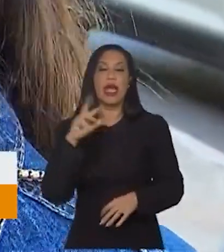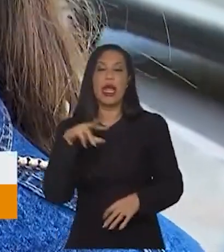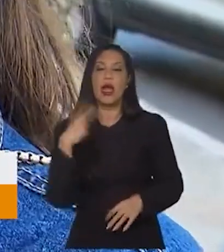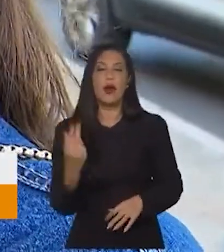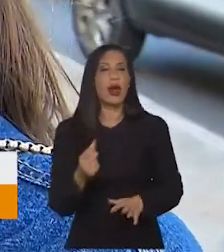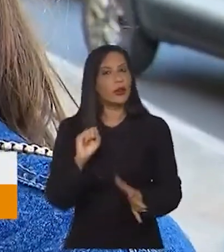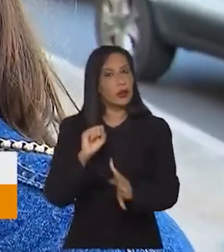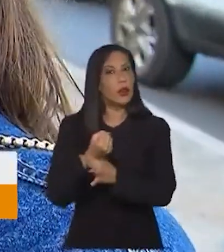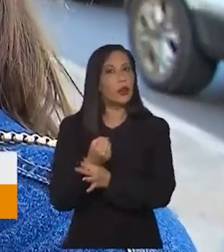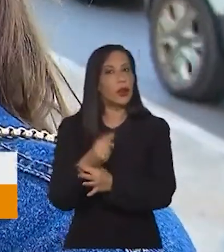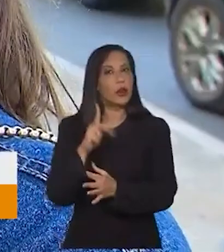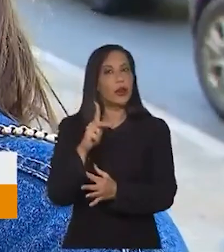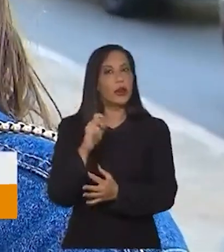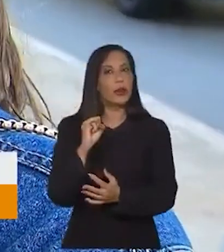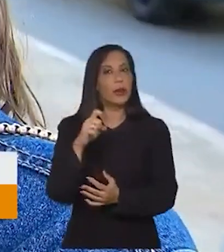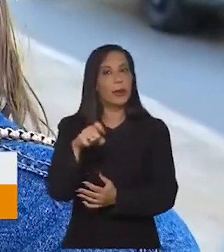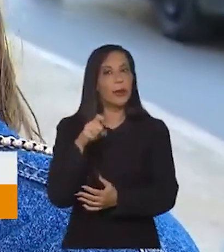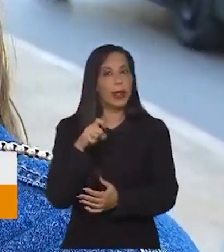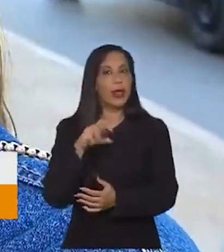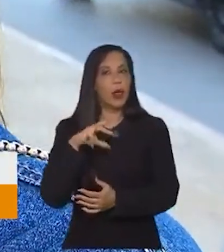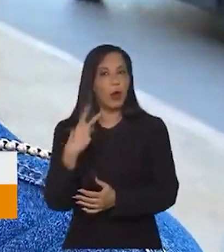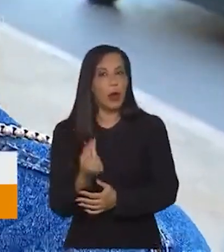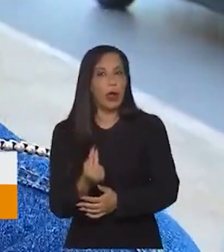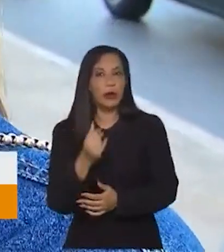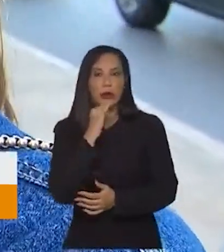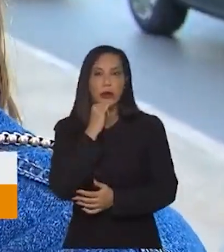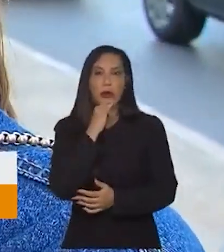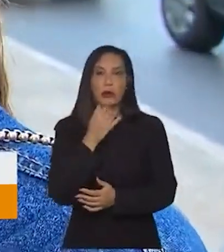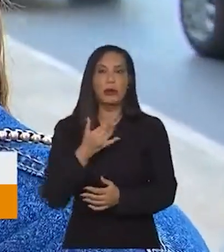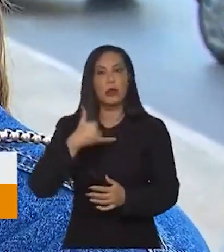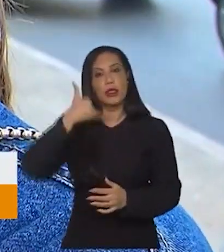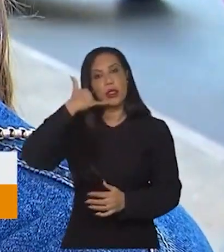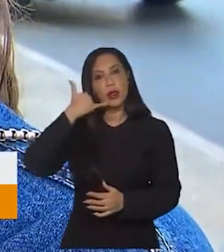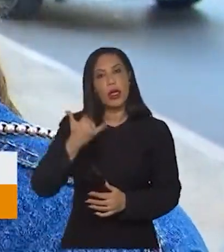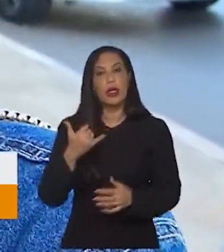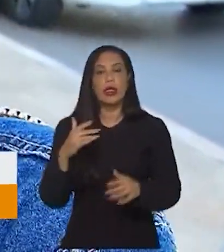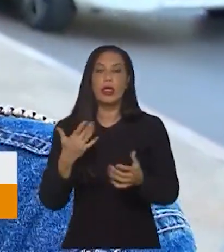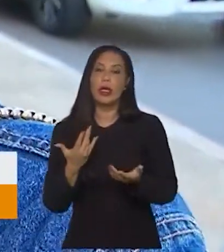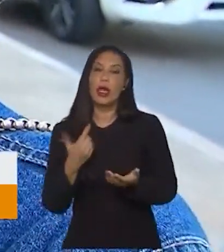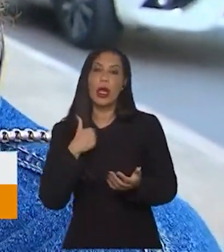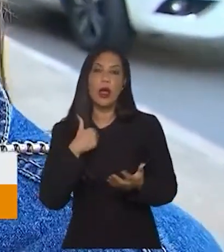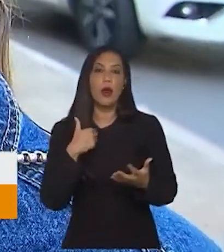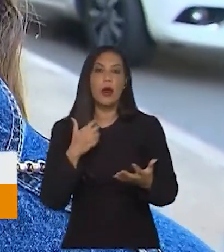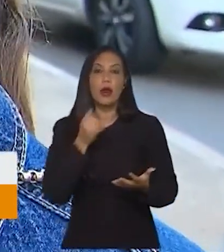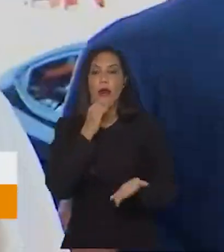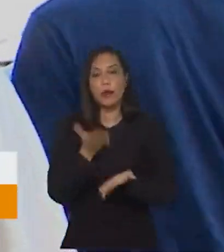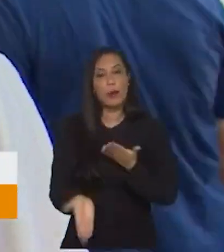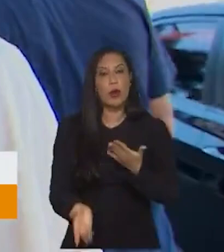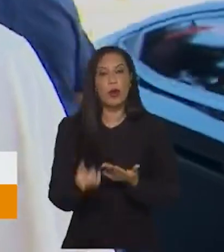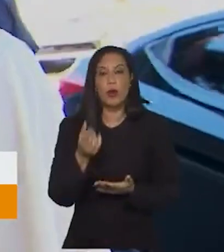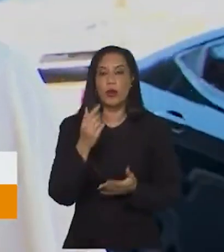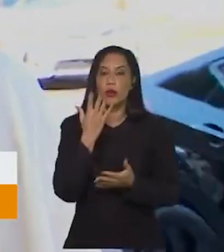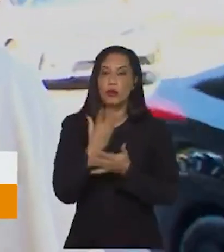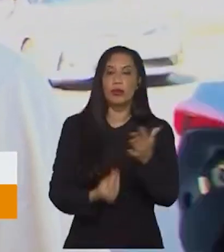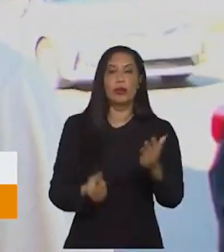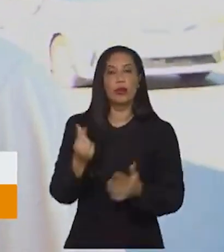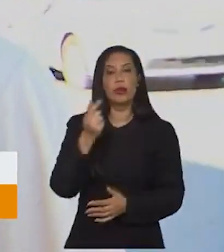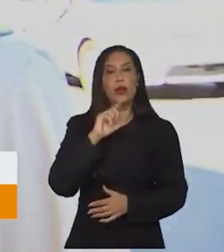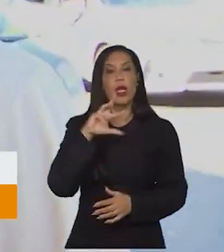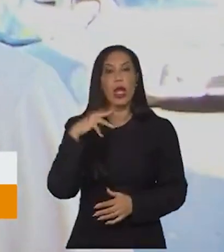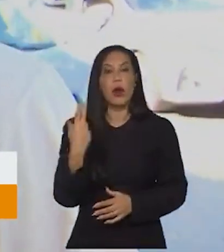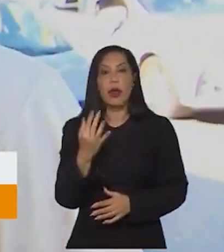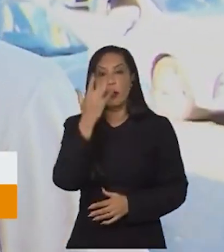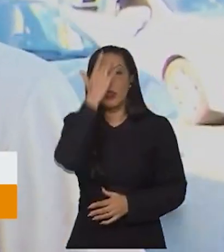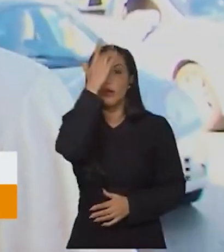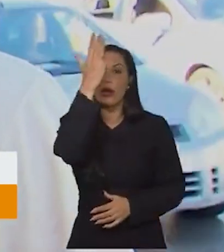ele mais seguro no celular e que eu não fico perdendo dinheiro. Eu acho uma forma mais fácil de